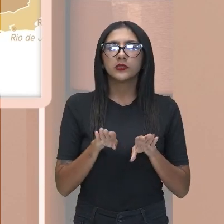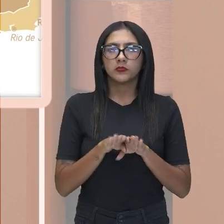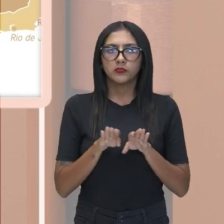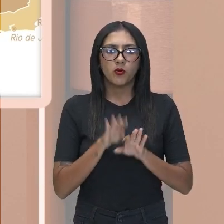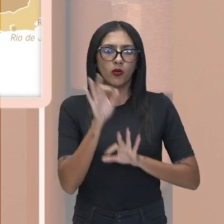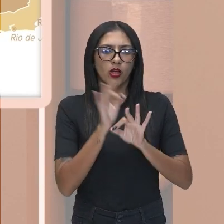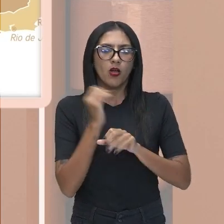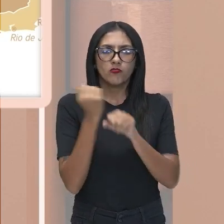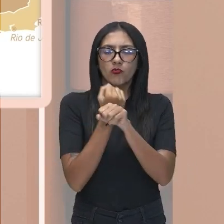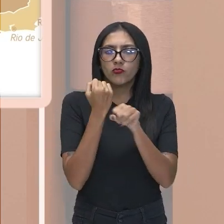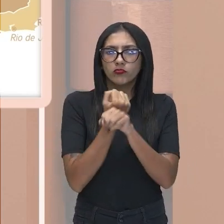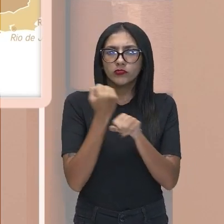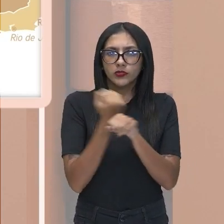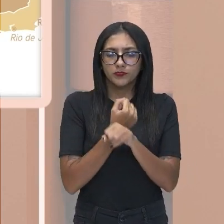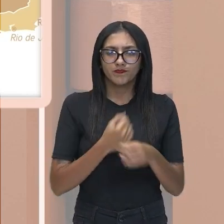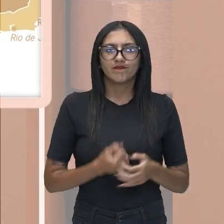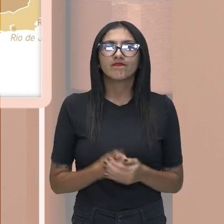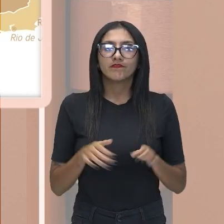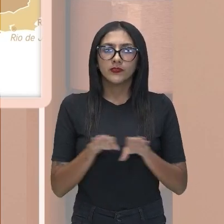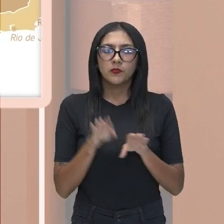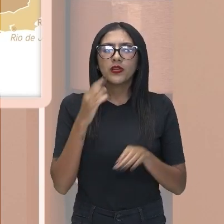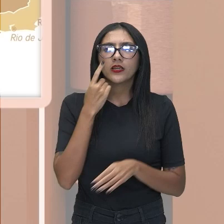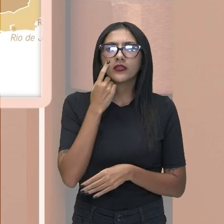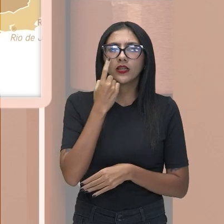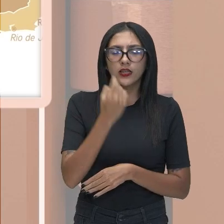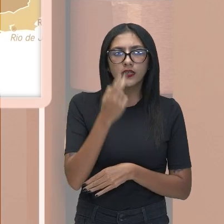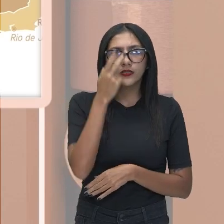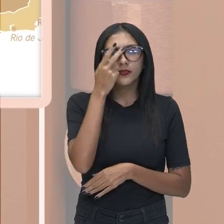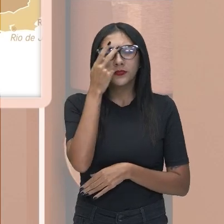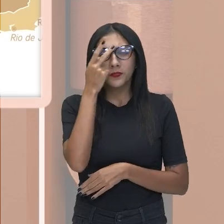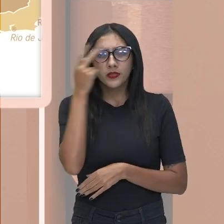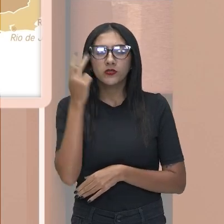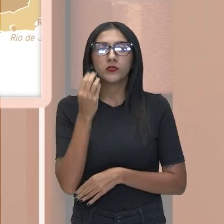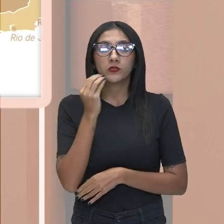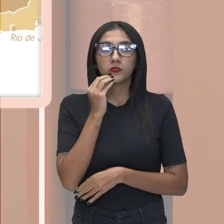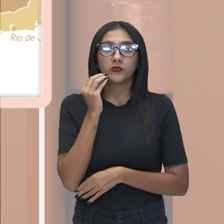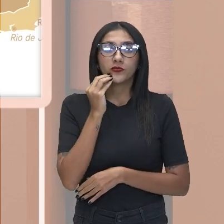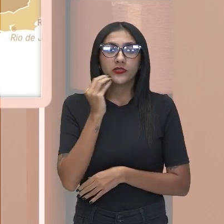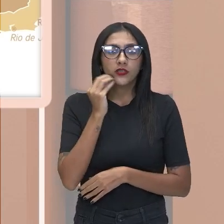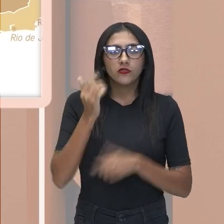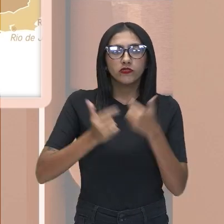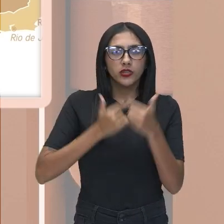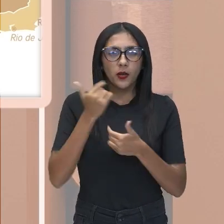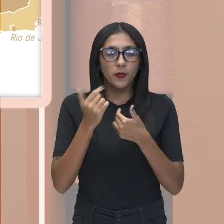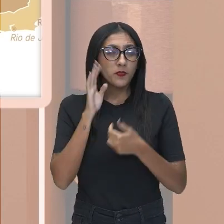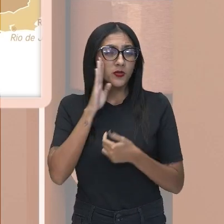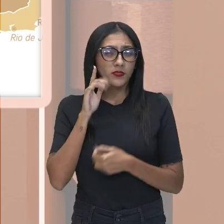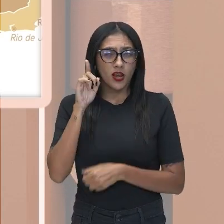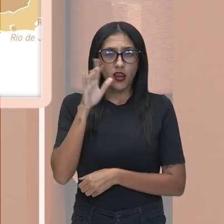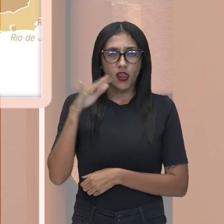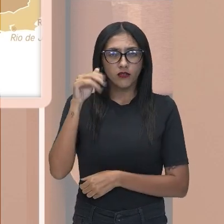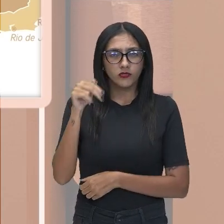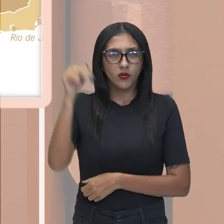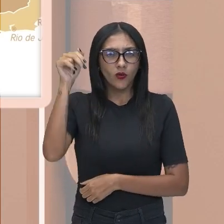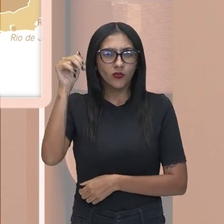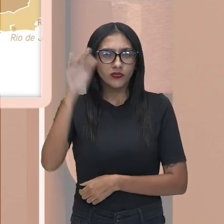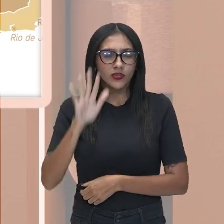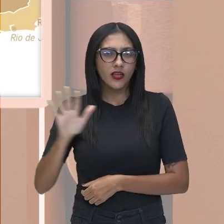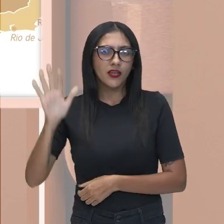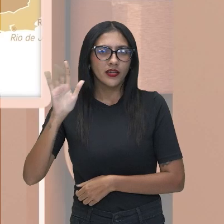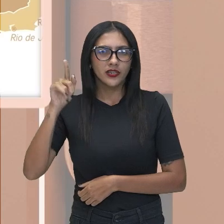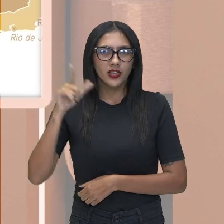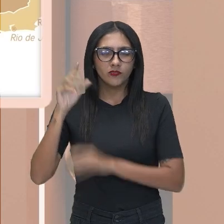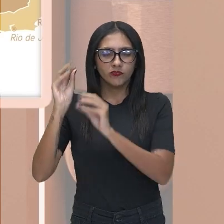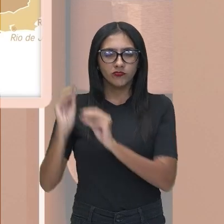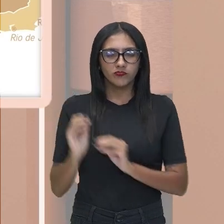infraestrutura, né, atraindo muitos trabalhadores, principalmente lá do Nordeste, que foram trabalhar, chamados de candangos,